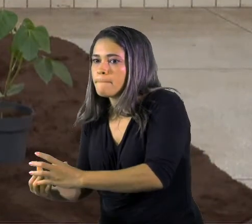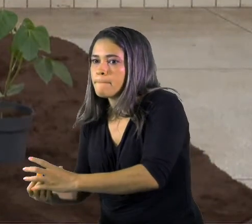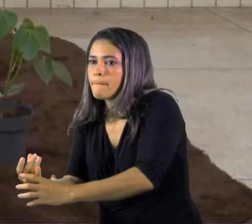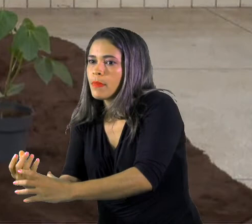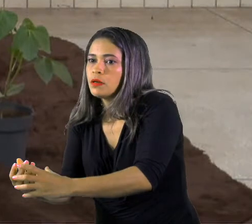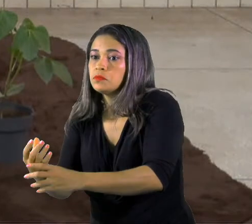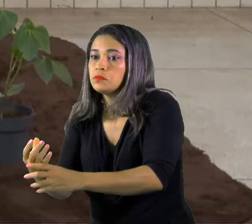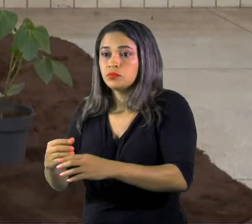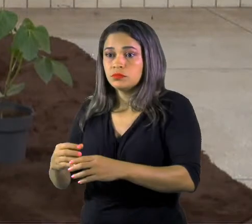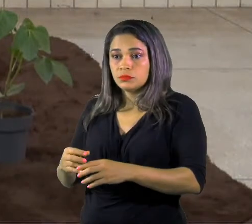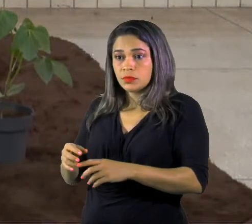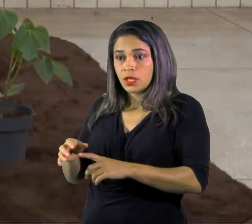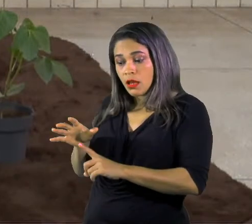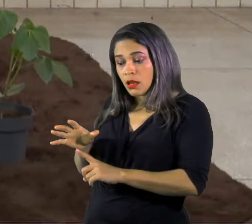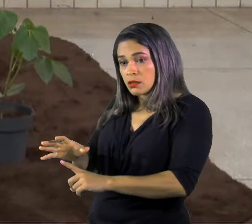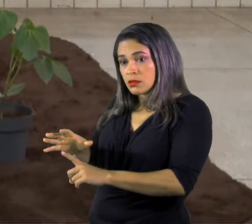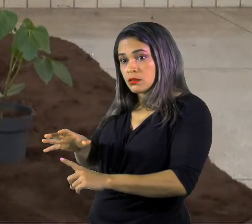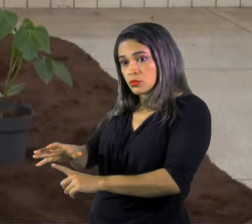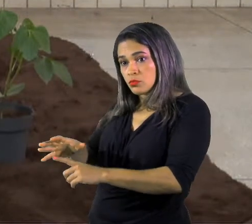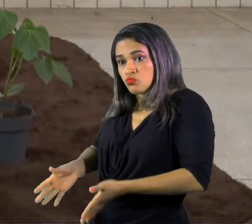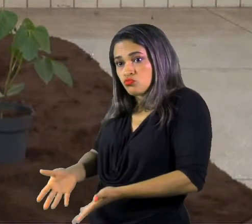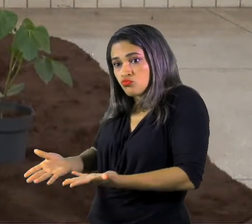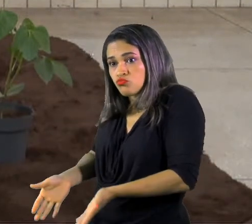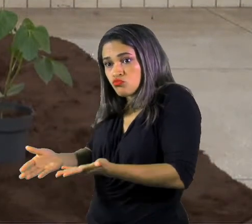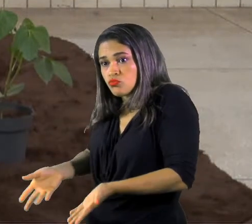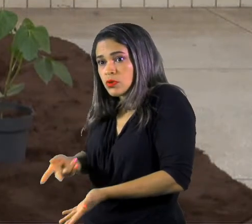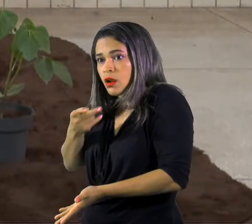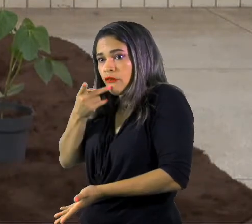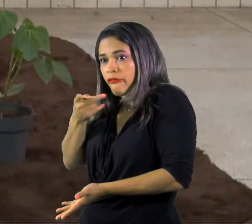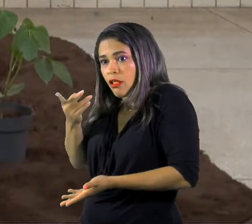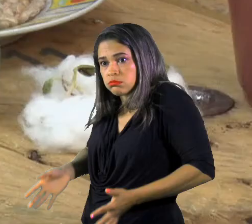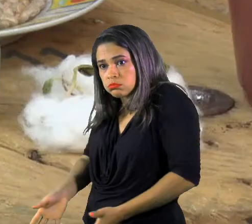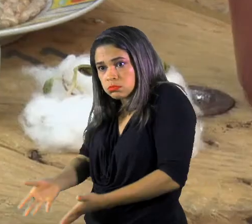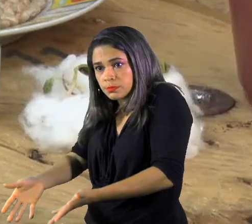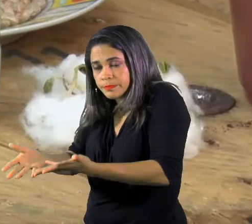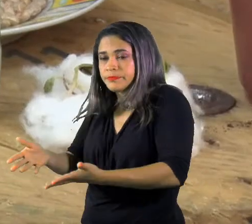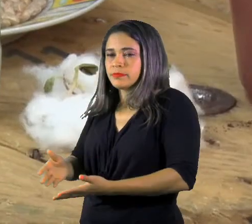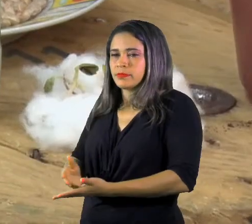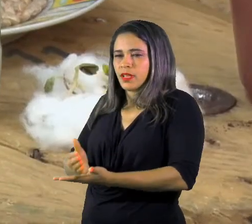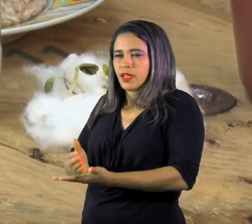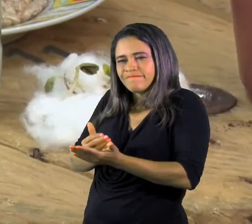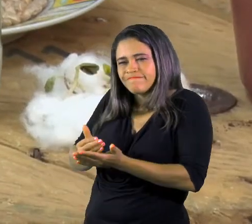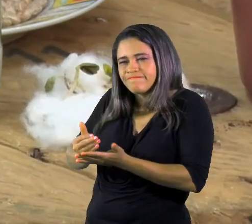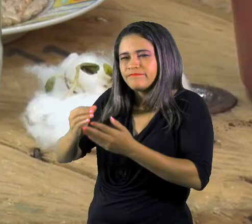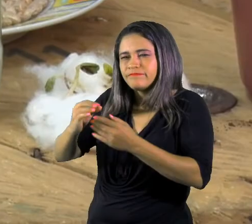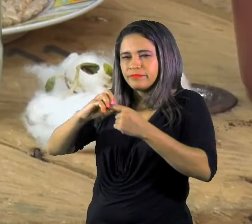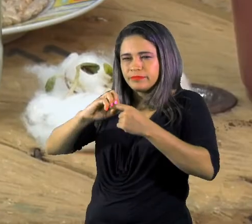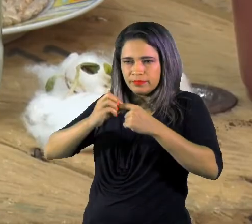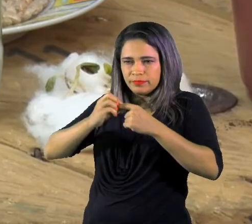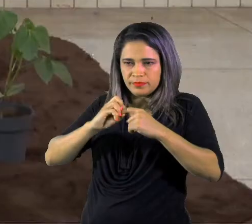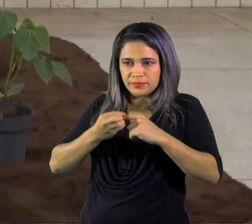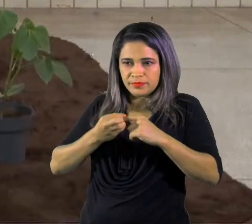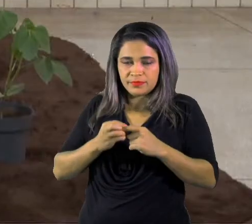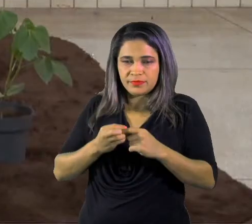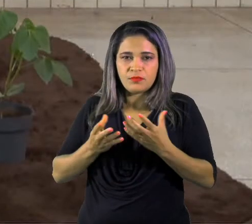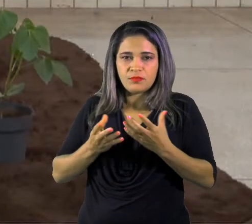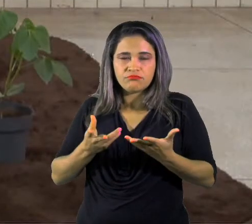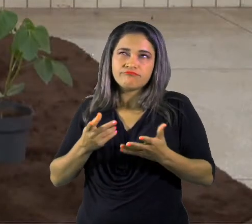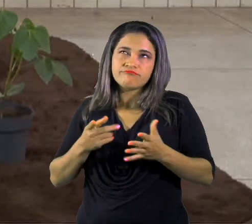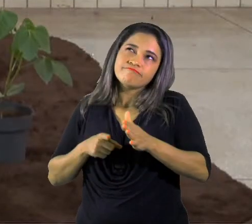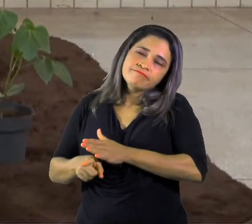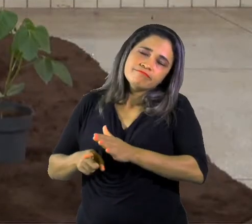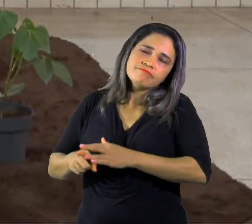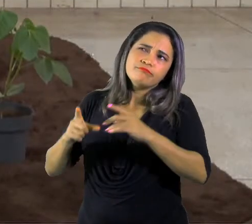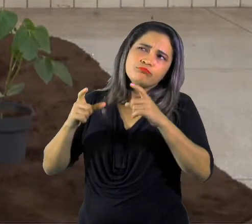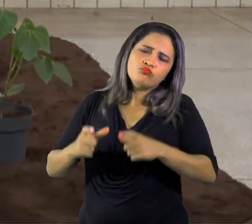e estimule que a criança fale. Então, a partir da sementinha do feijão, a gente começa a se questionar, de onde